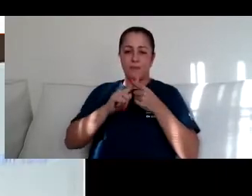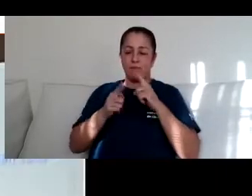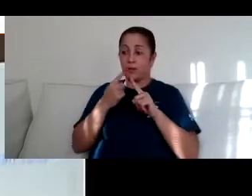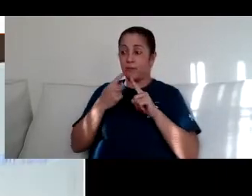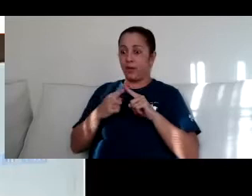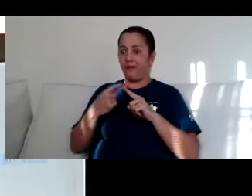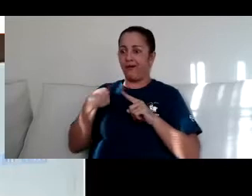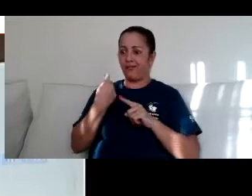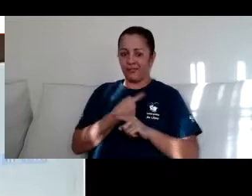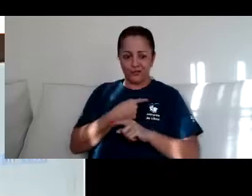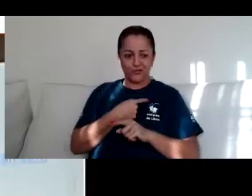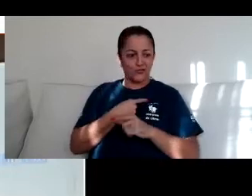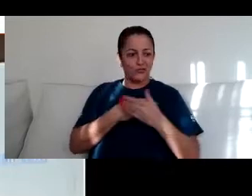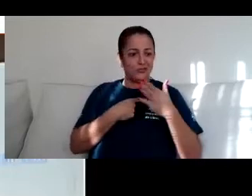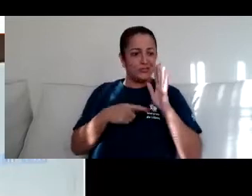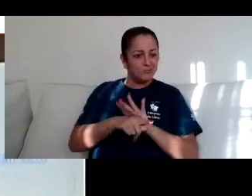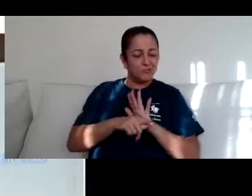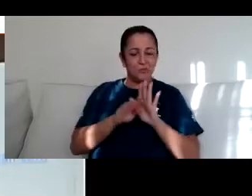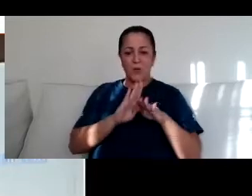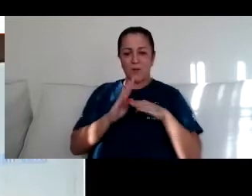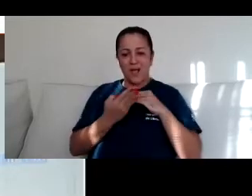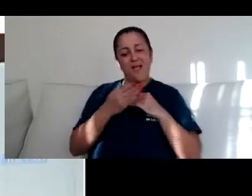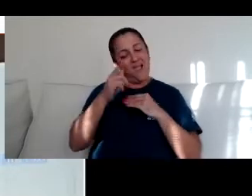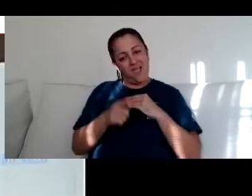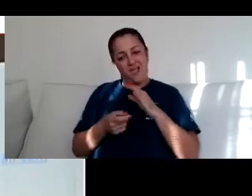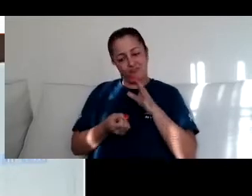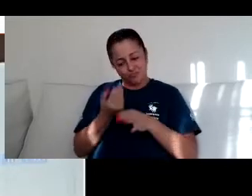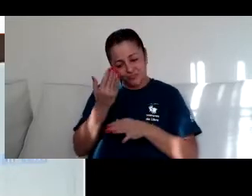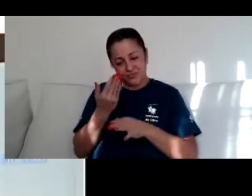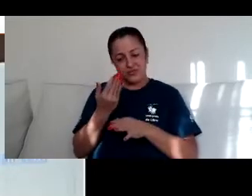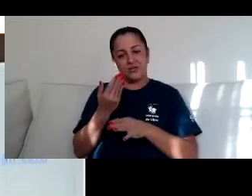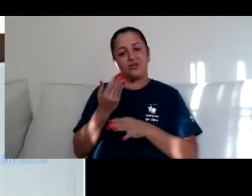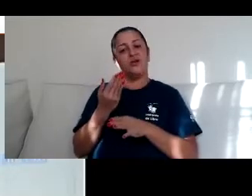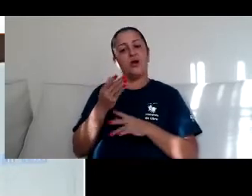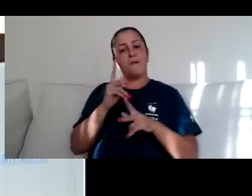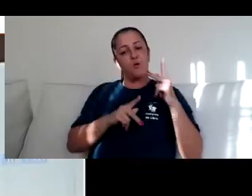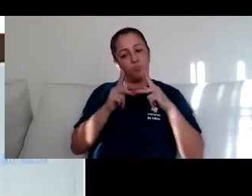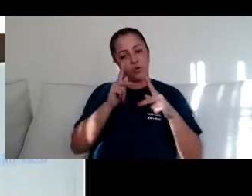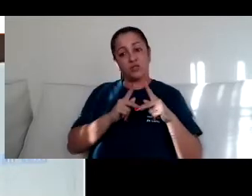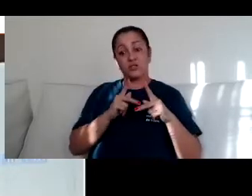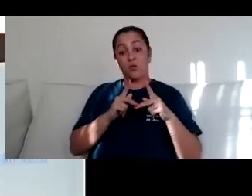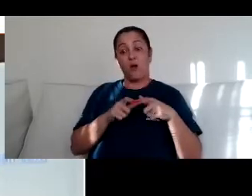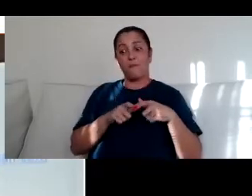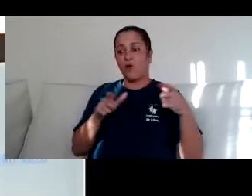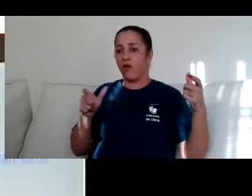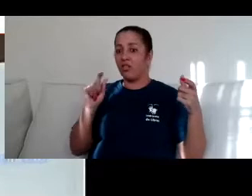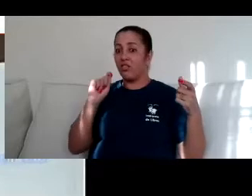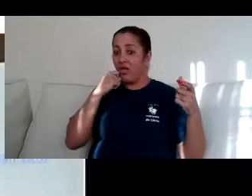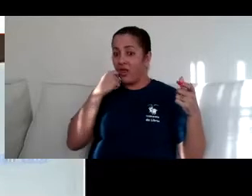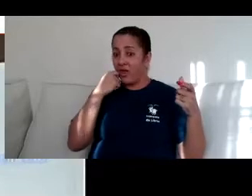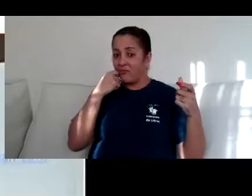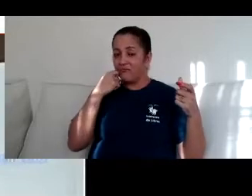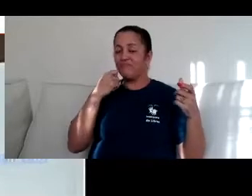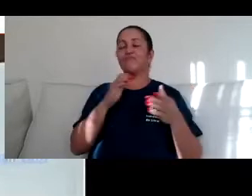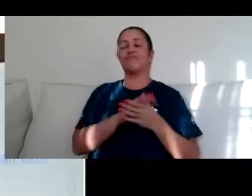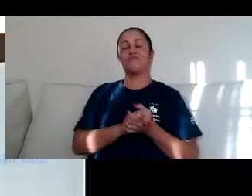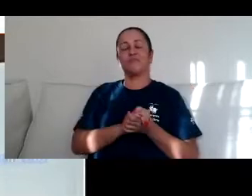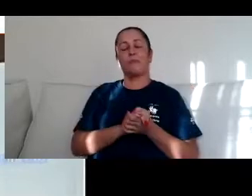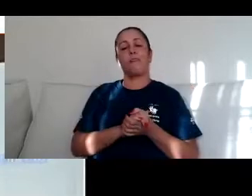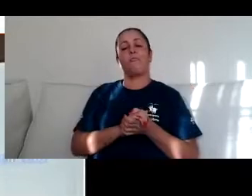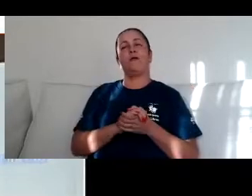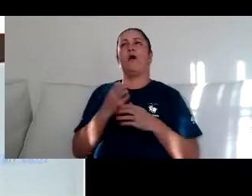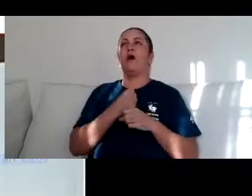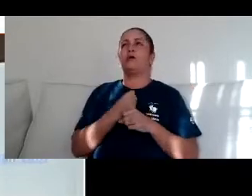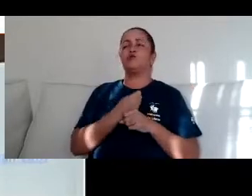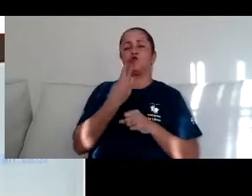era formado por uma população em sua maioria negra. Em 2014, a